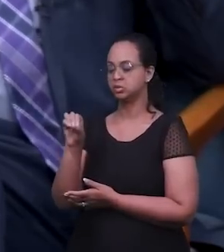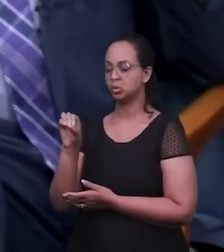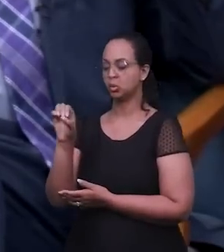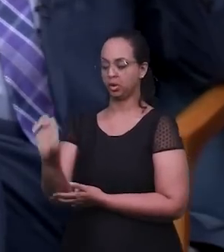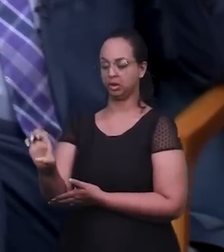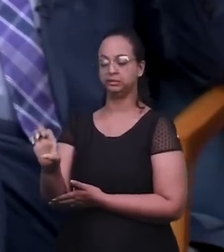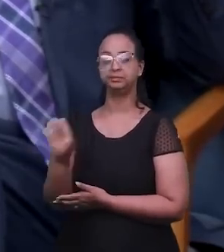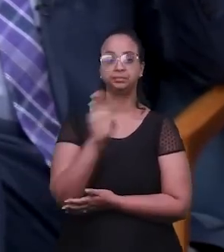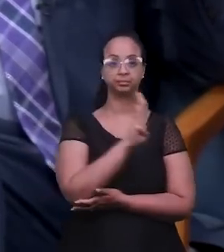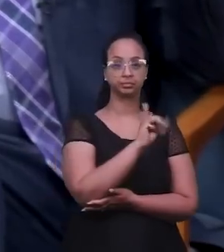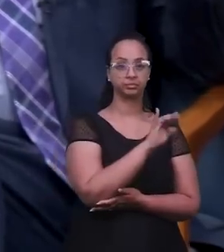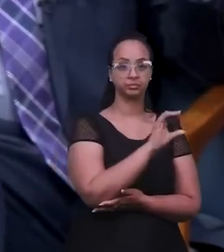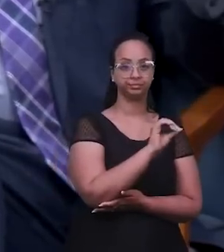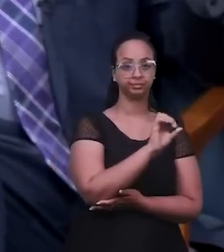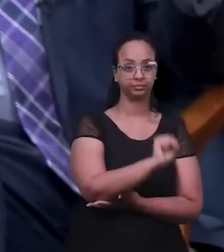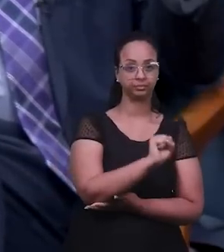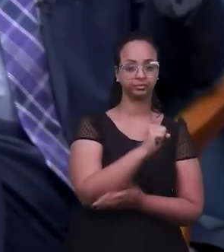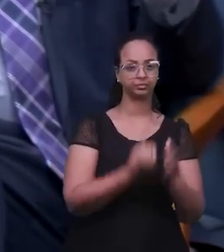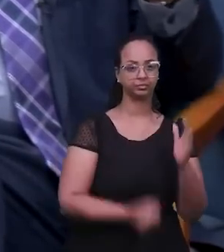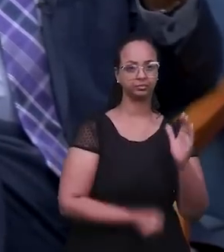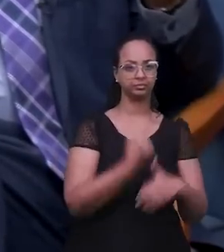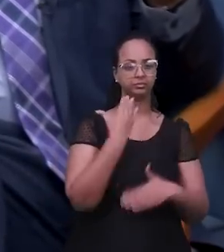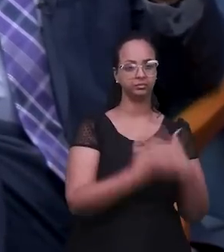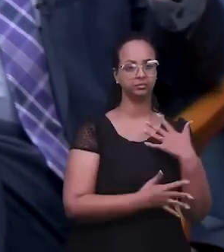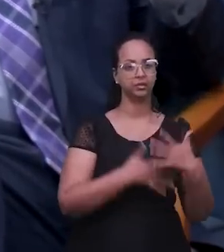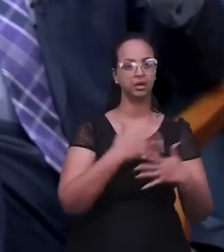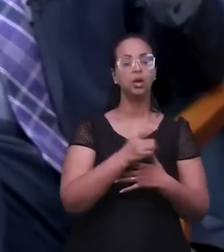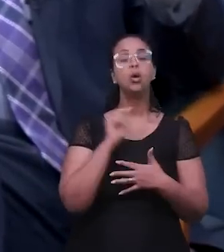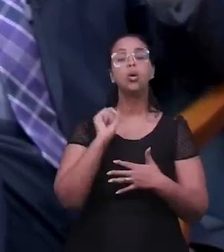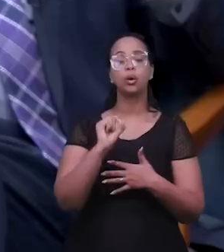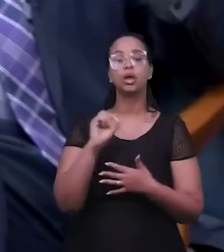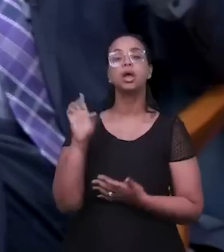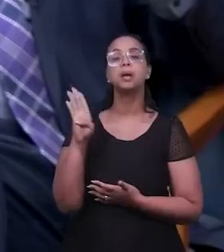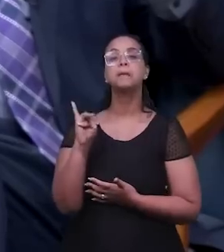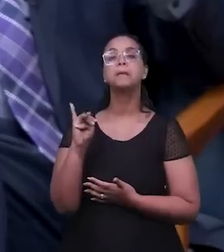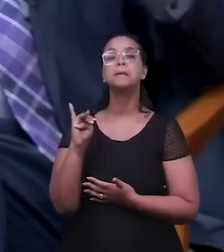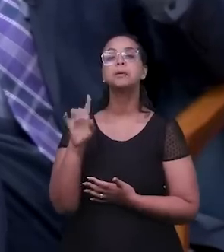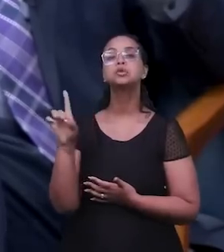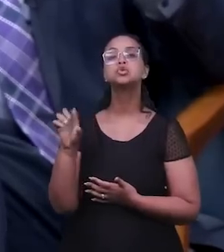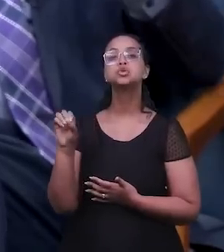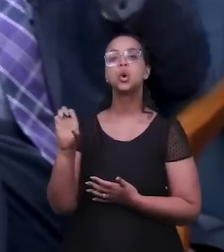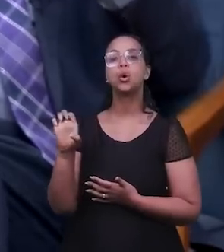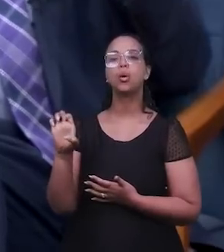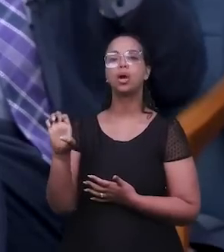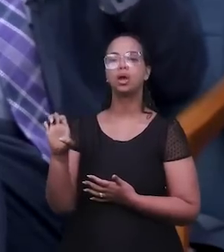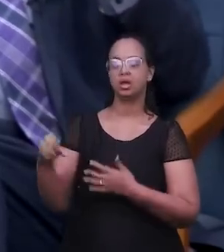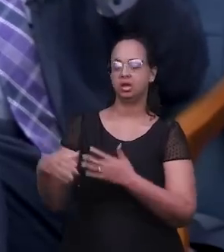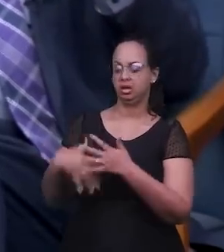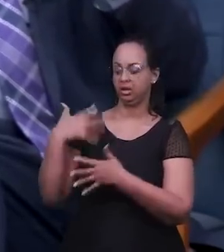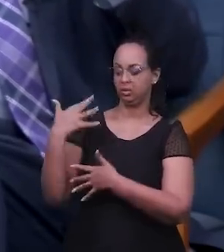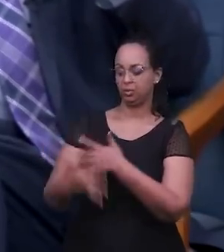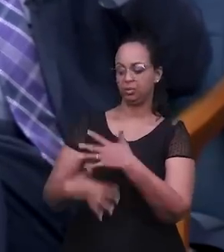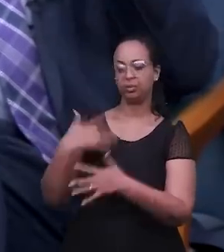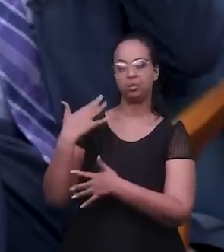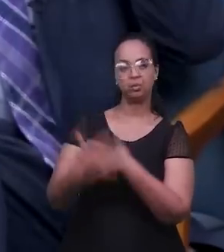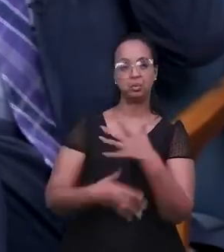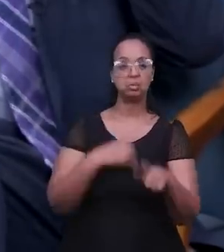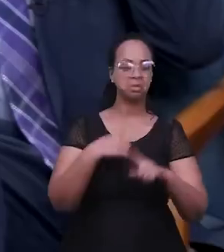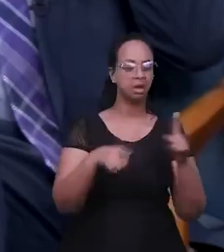é zoe. Vida na obra criadora e vida em abundância é zoe, é uma vida além